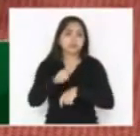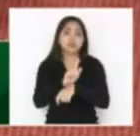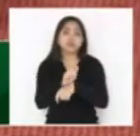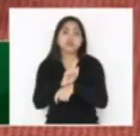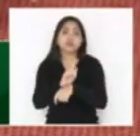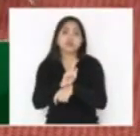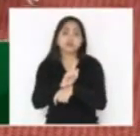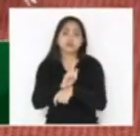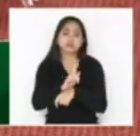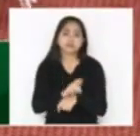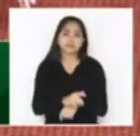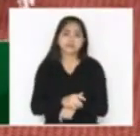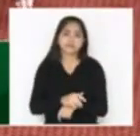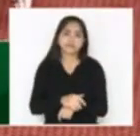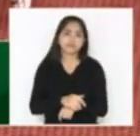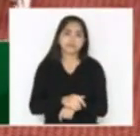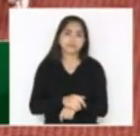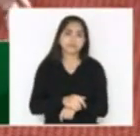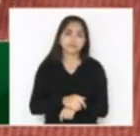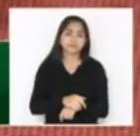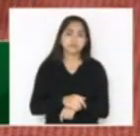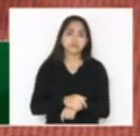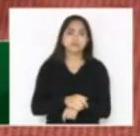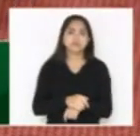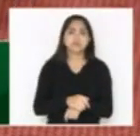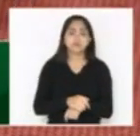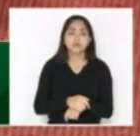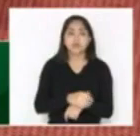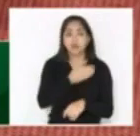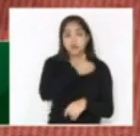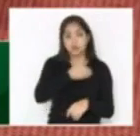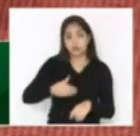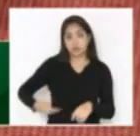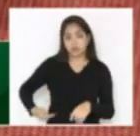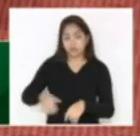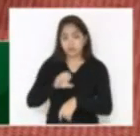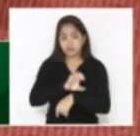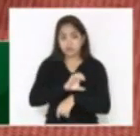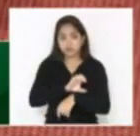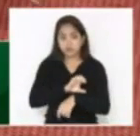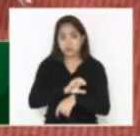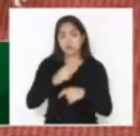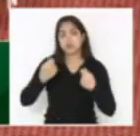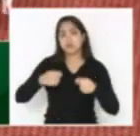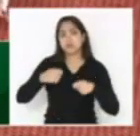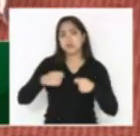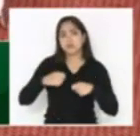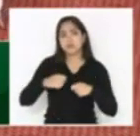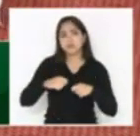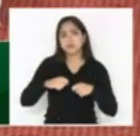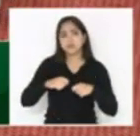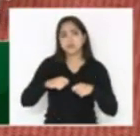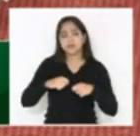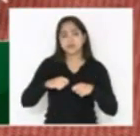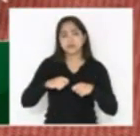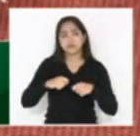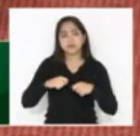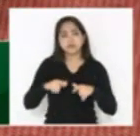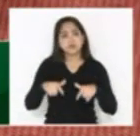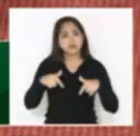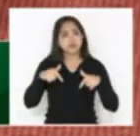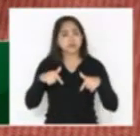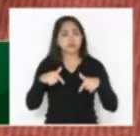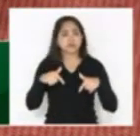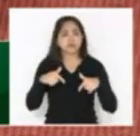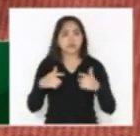uma questão de gestão. Né? O governo estadual tem que se posicionar. Acho que é importante, até